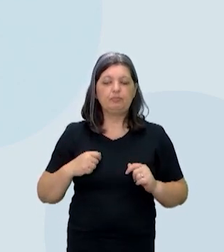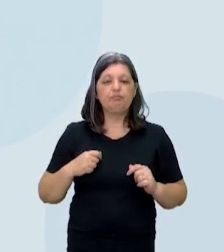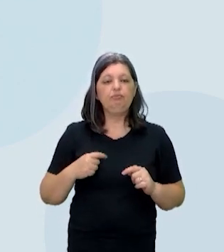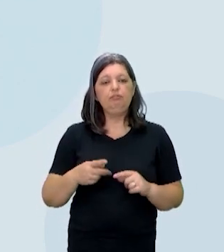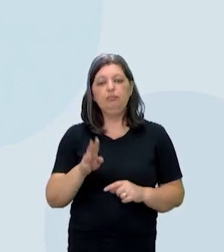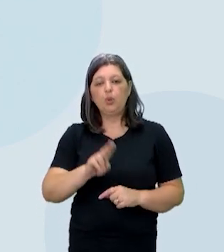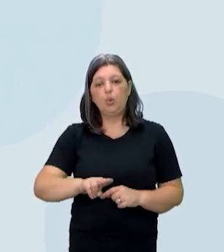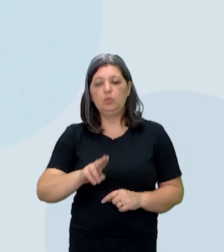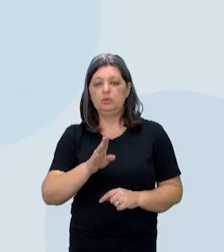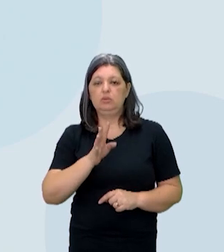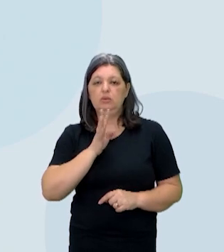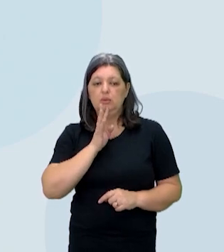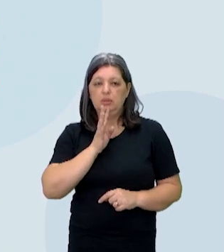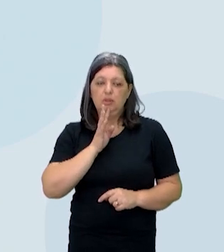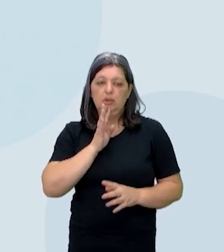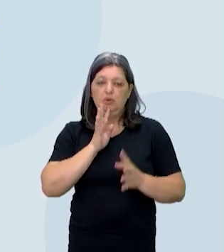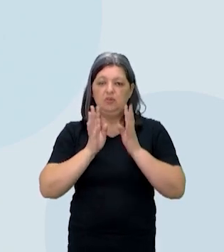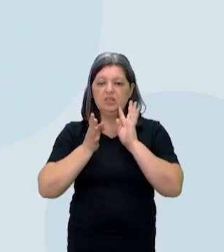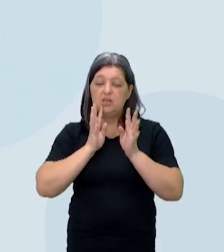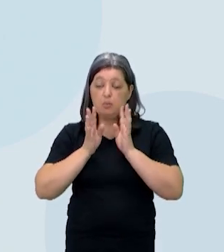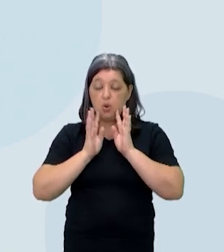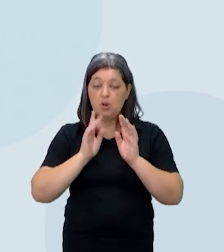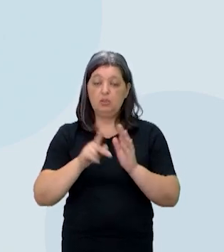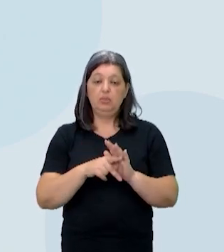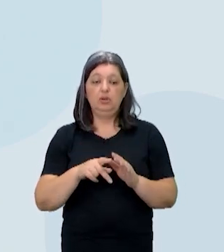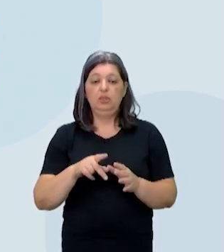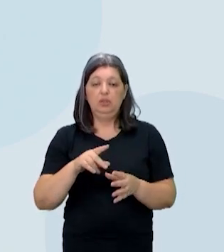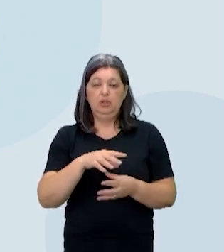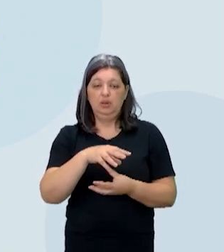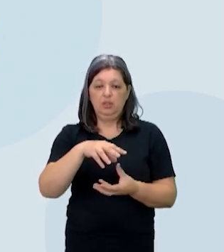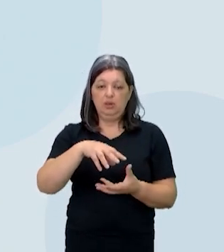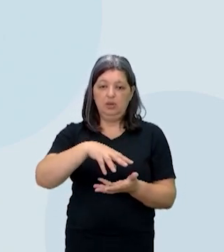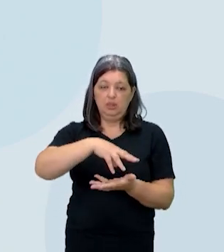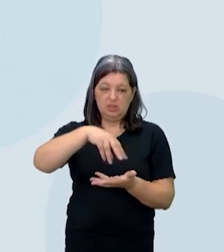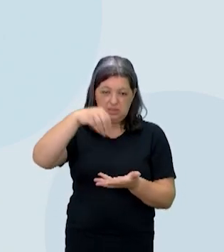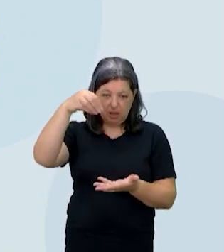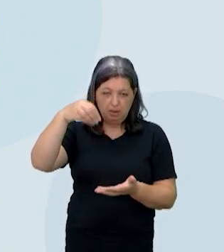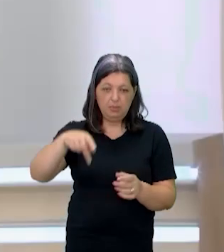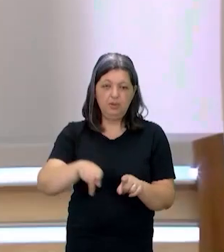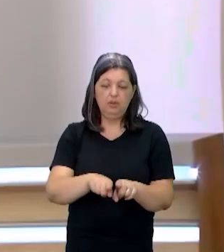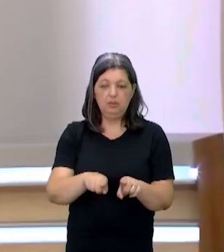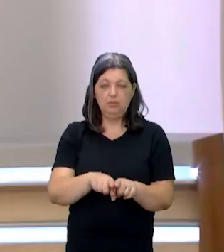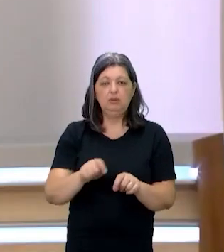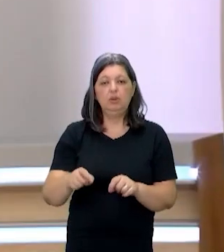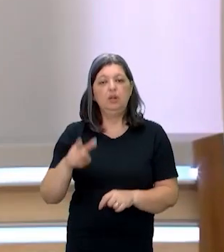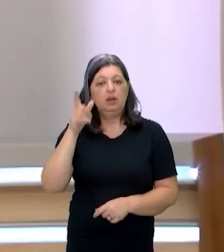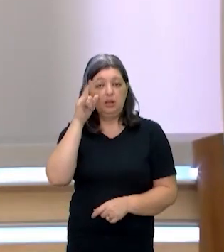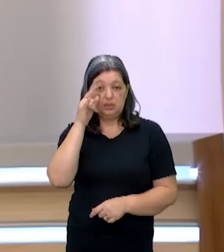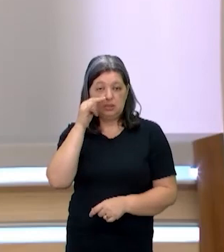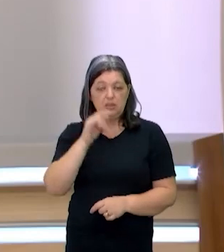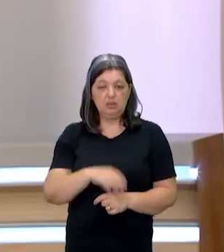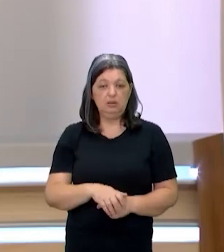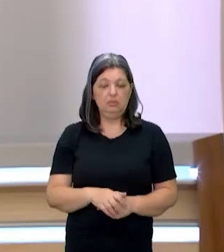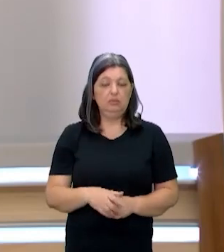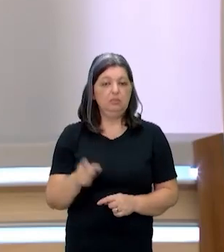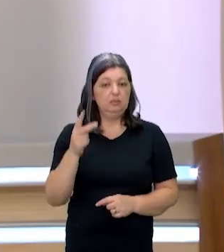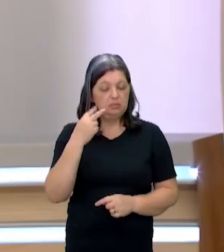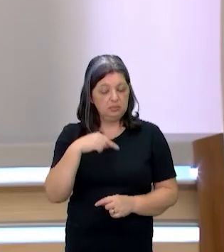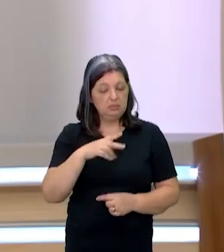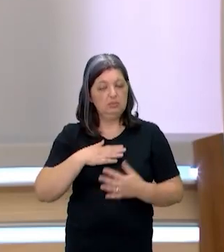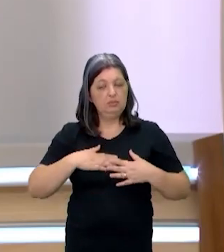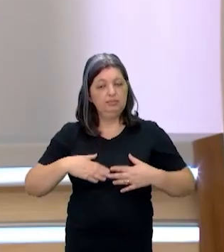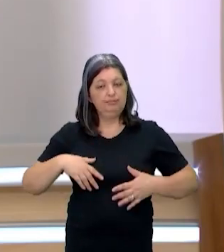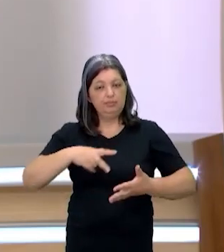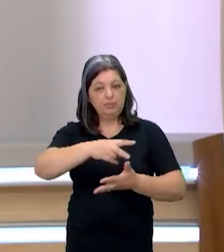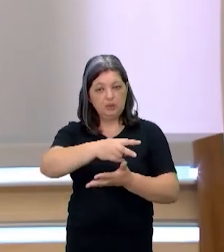Facebook, Snapchat e Instagram. Então, depois você pode pegar e baixar os slides lá no nosso repositório e dar uma olhada com calma, todo